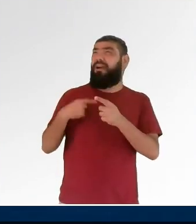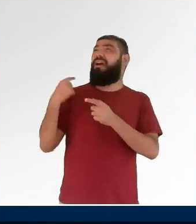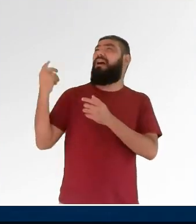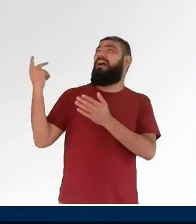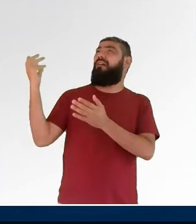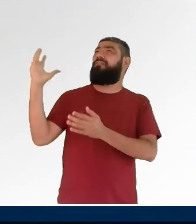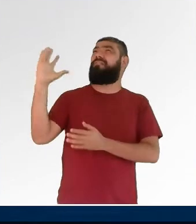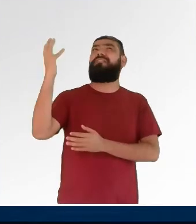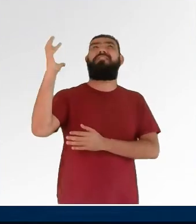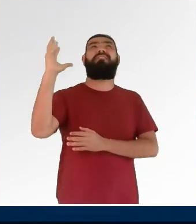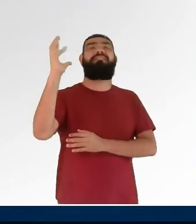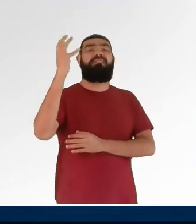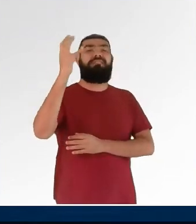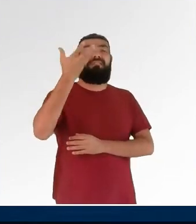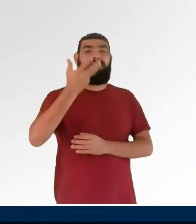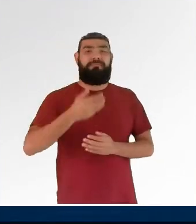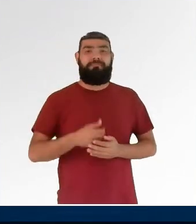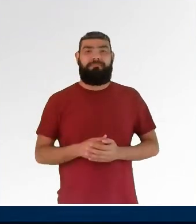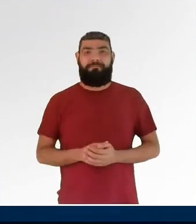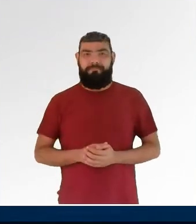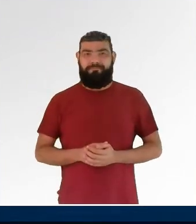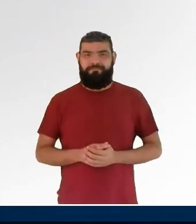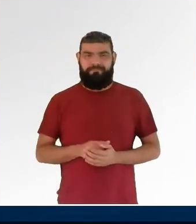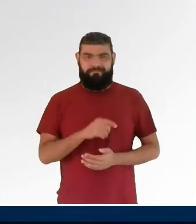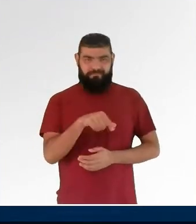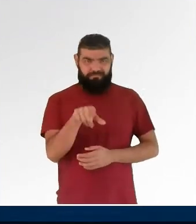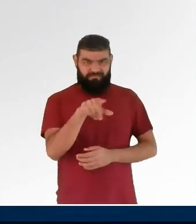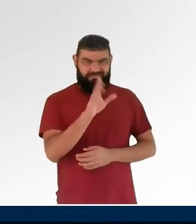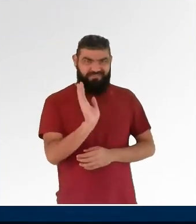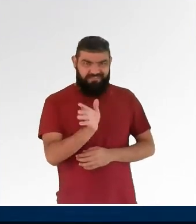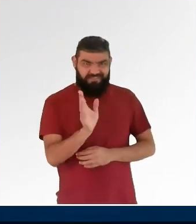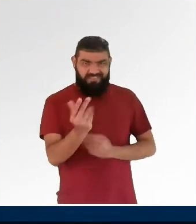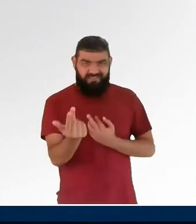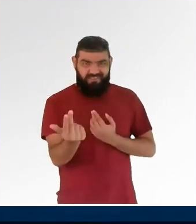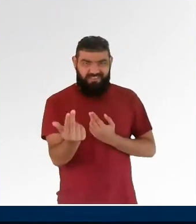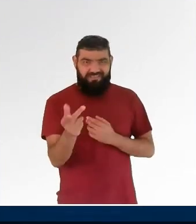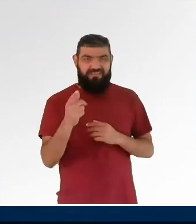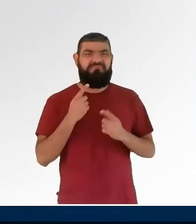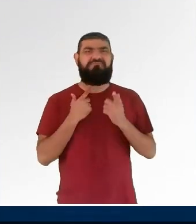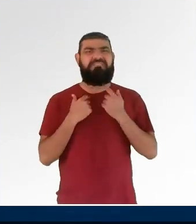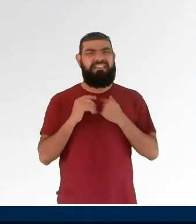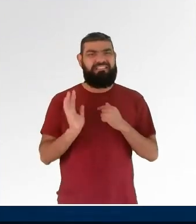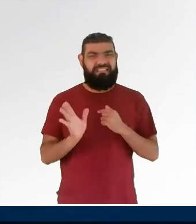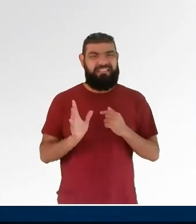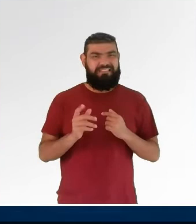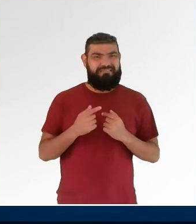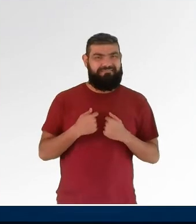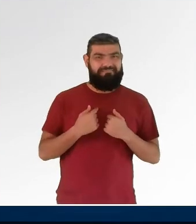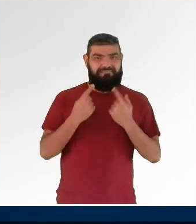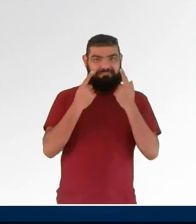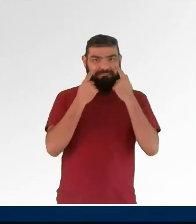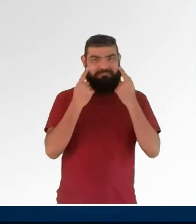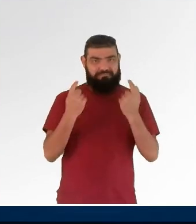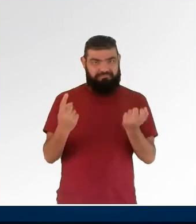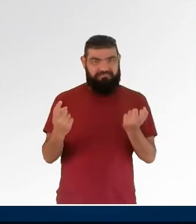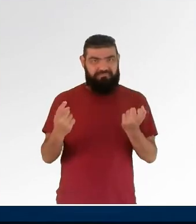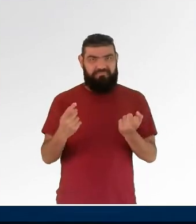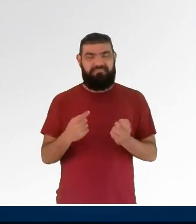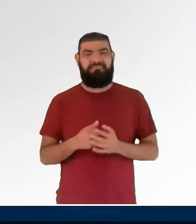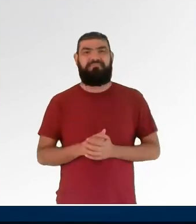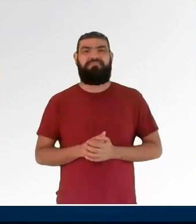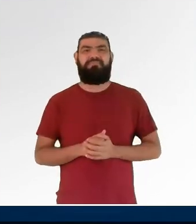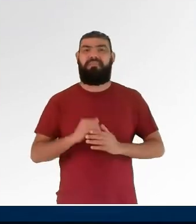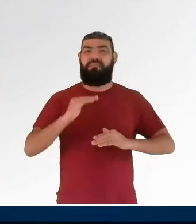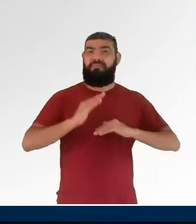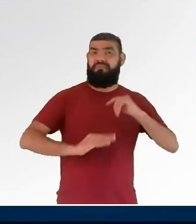sabe o que é interessante? Já teve essas vontades também? Desculpa não ter perguntado. Já teve essas vontades também? Já quis ser escritor, escritora? Já quis ser